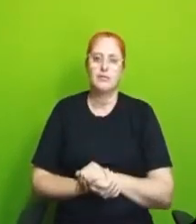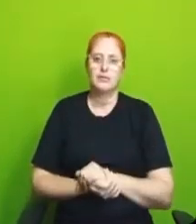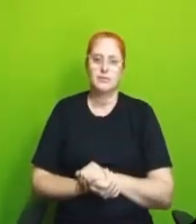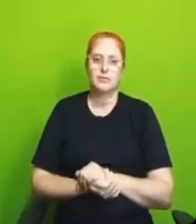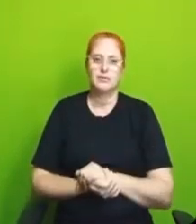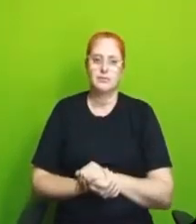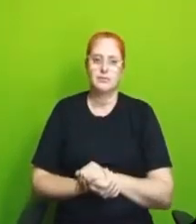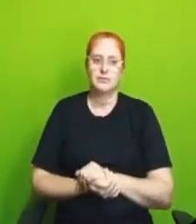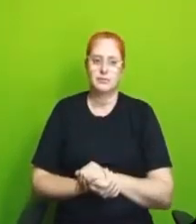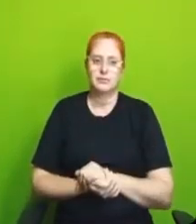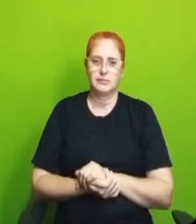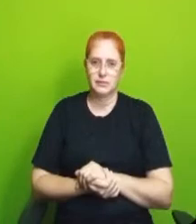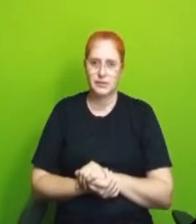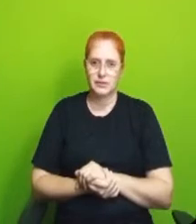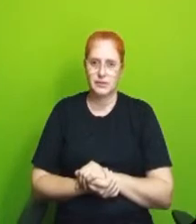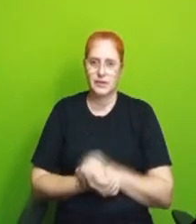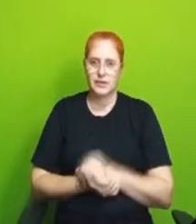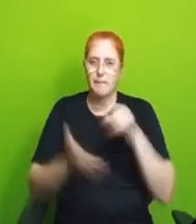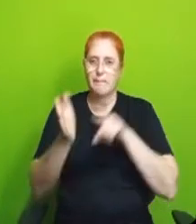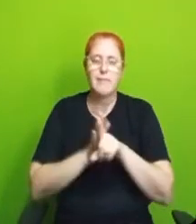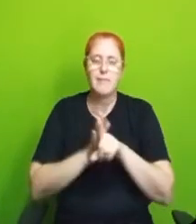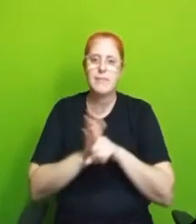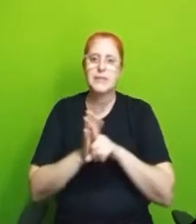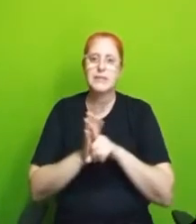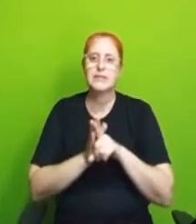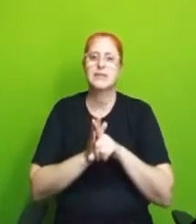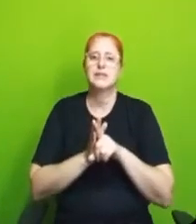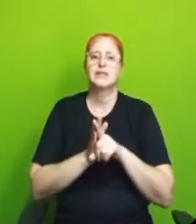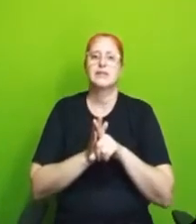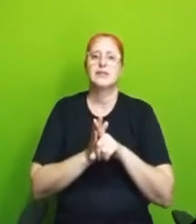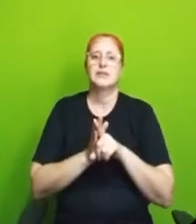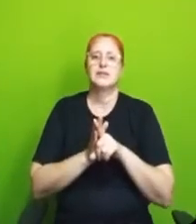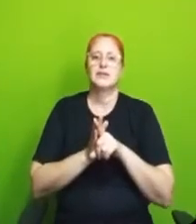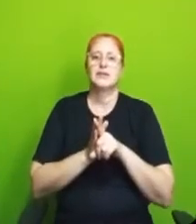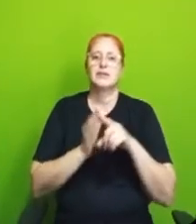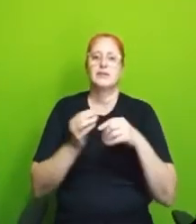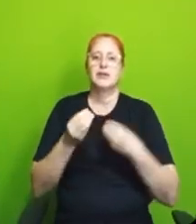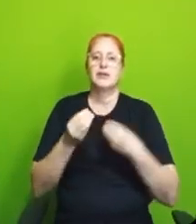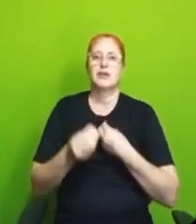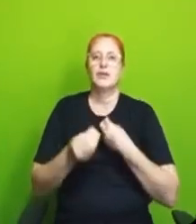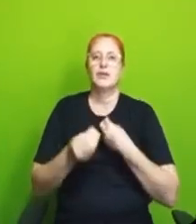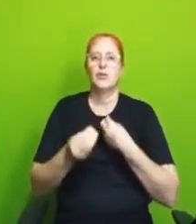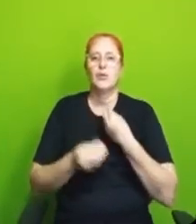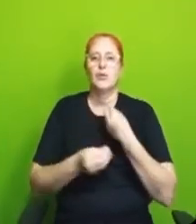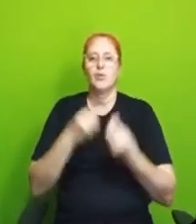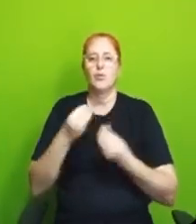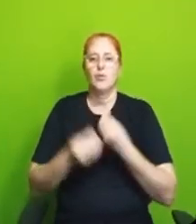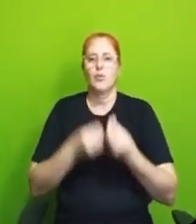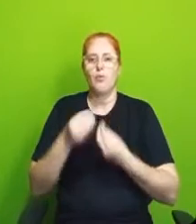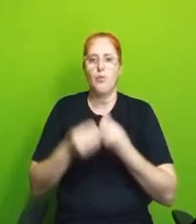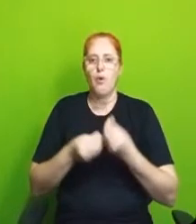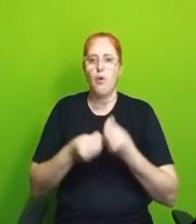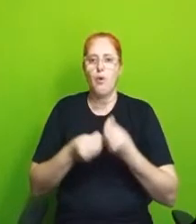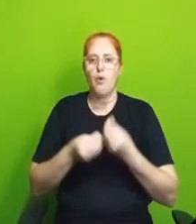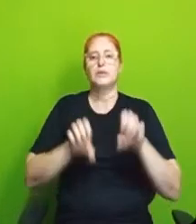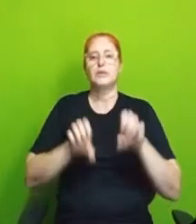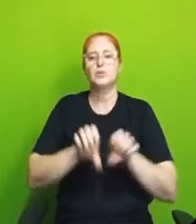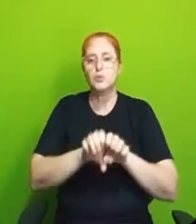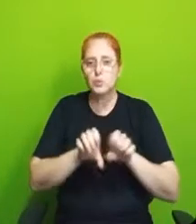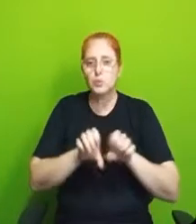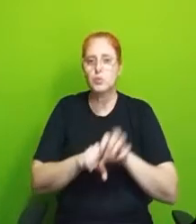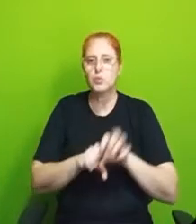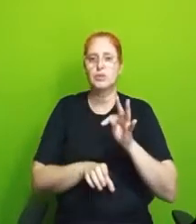o percurso da tua pesquisa, assim, quais foram os dados que ancoraram a tua tese, como foi que tu chegou até eles, como foi que tu